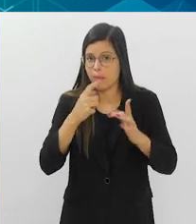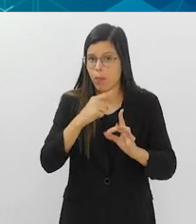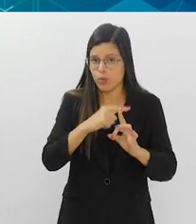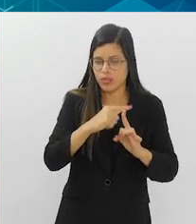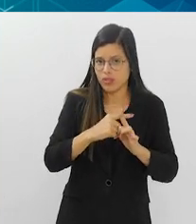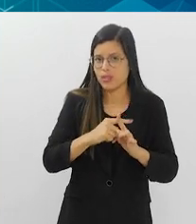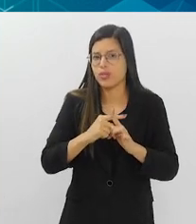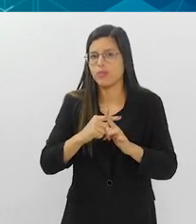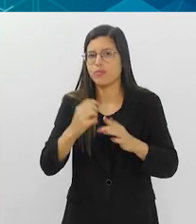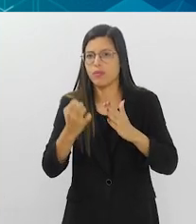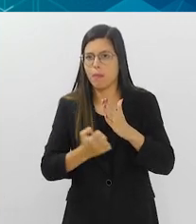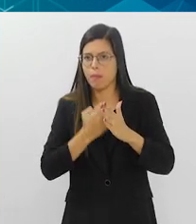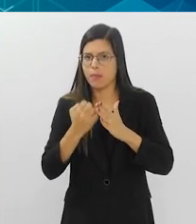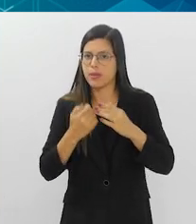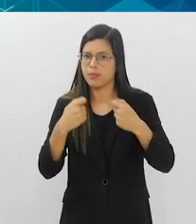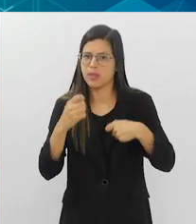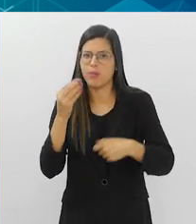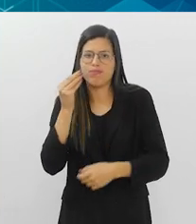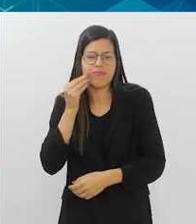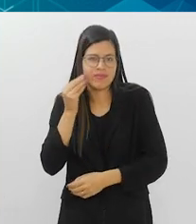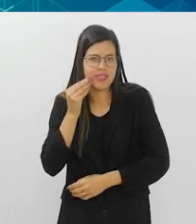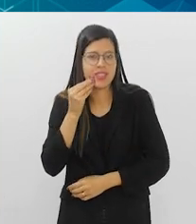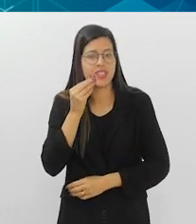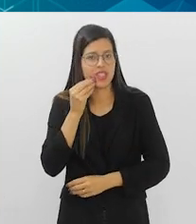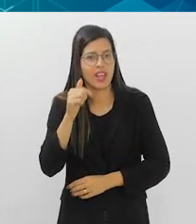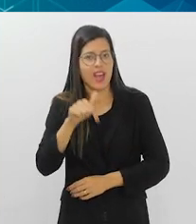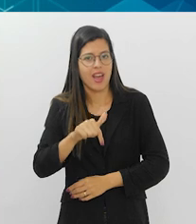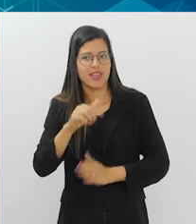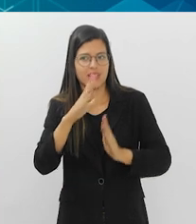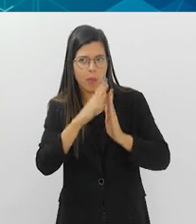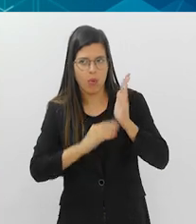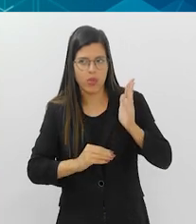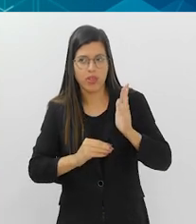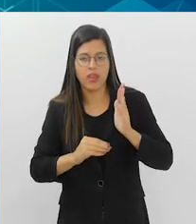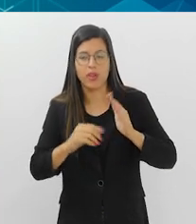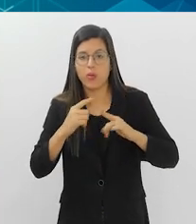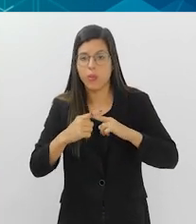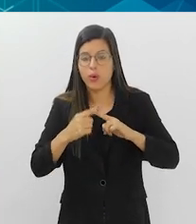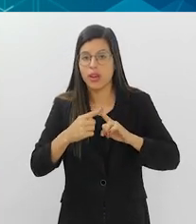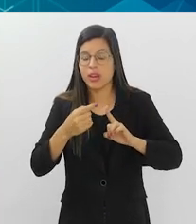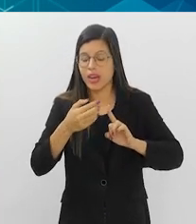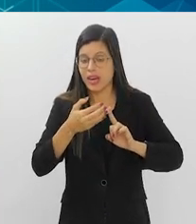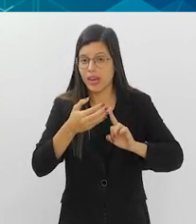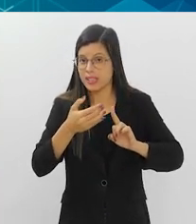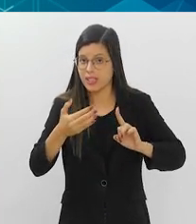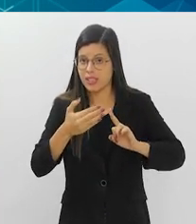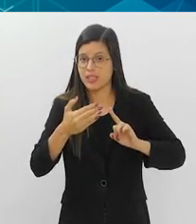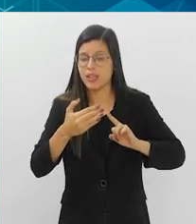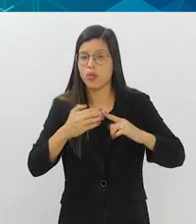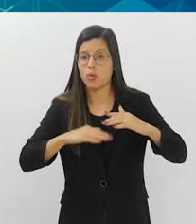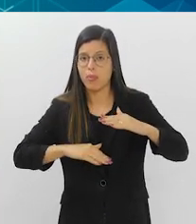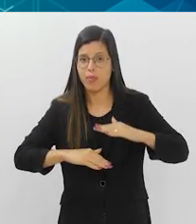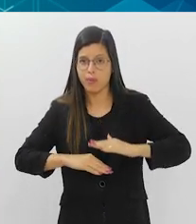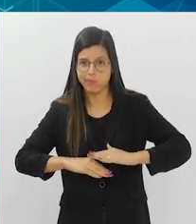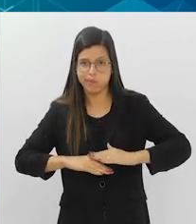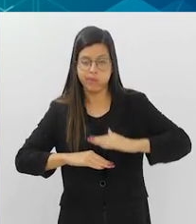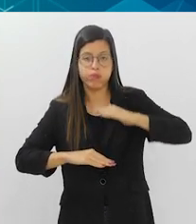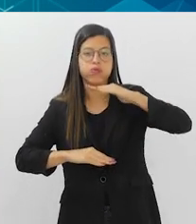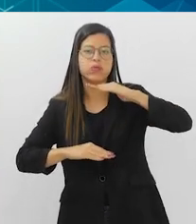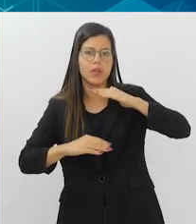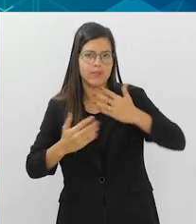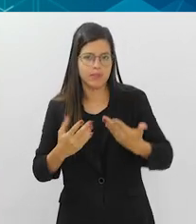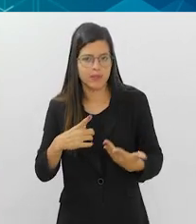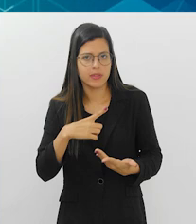empresas consigam testar esse modelo, porque realmente esse burnout acaba parecendo muito prejudicial para a vida